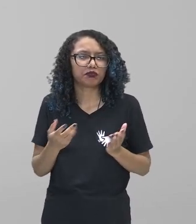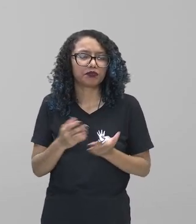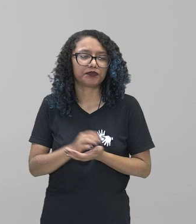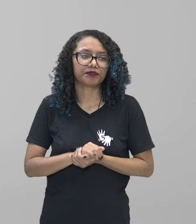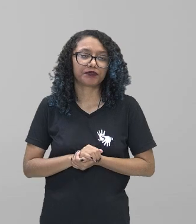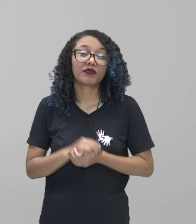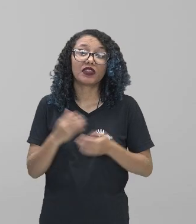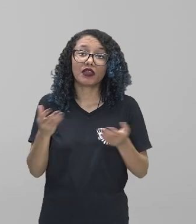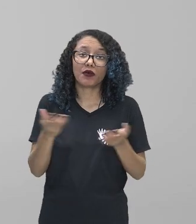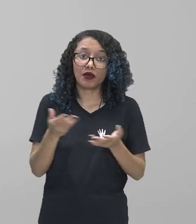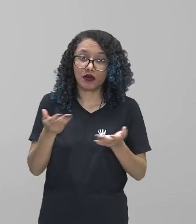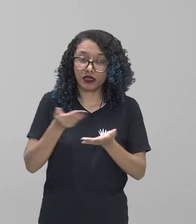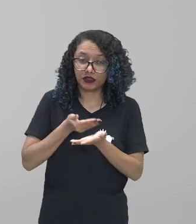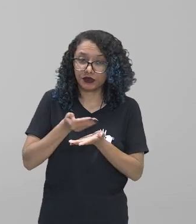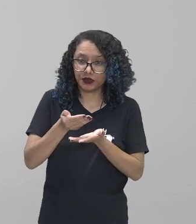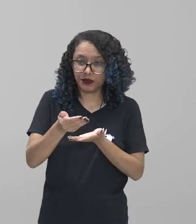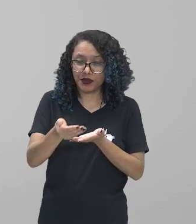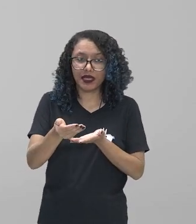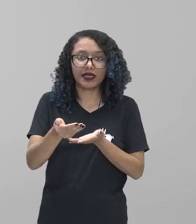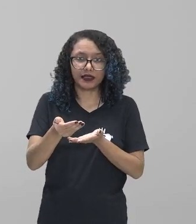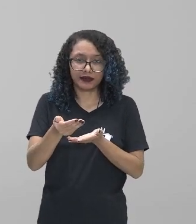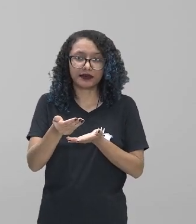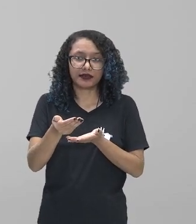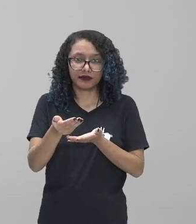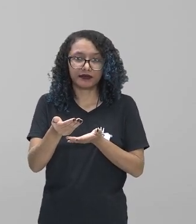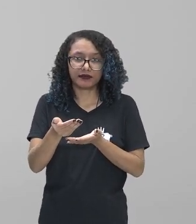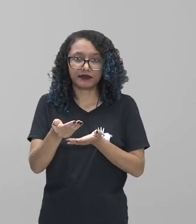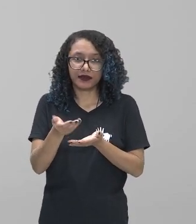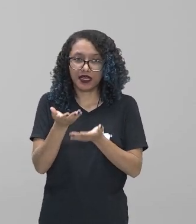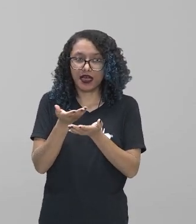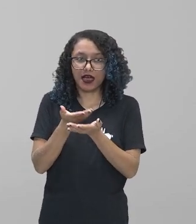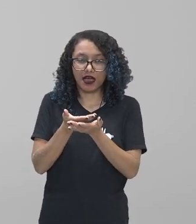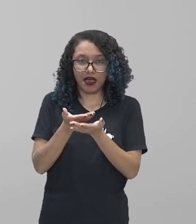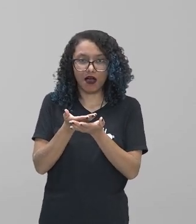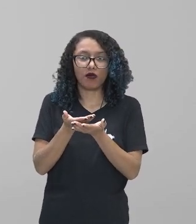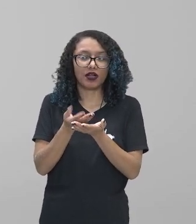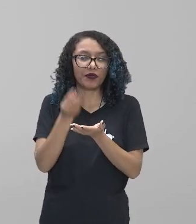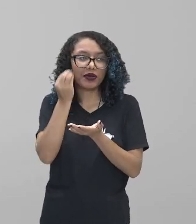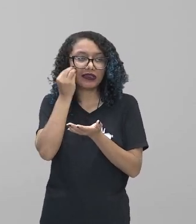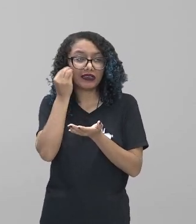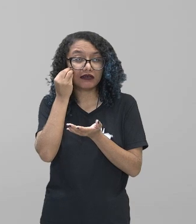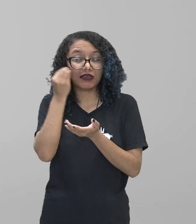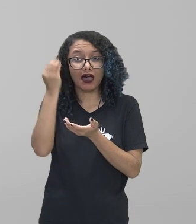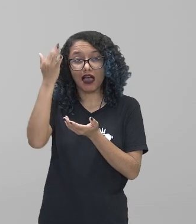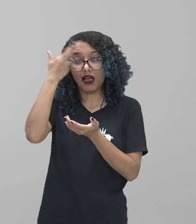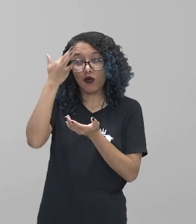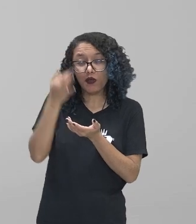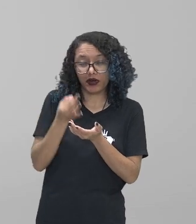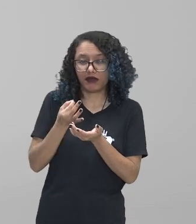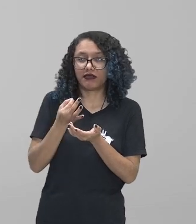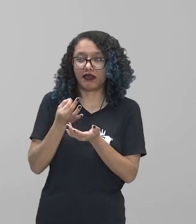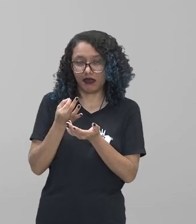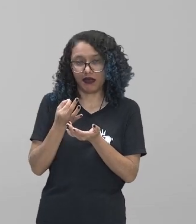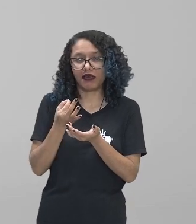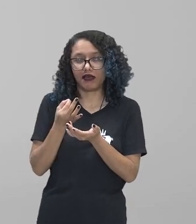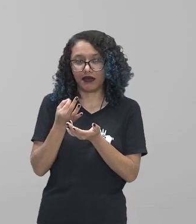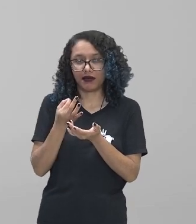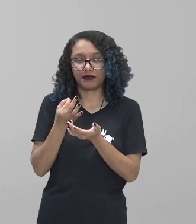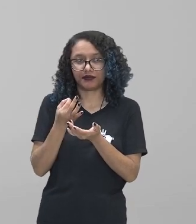a nossa grande aventura aqui de buscar compreender, né, os